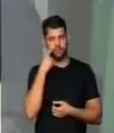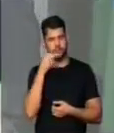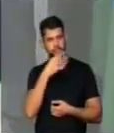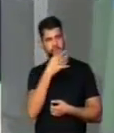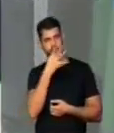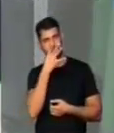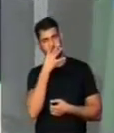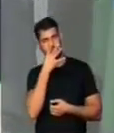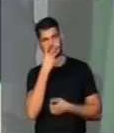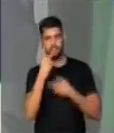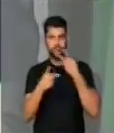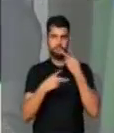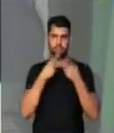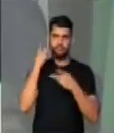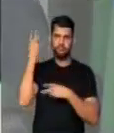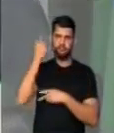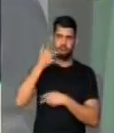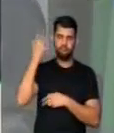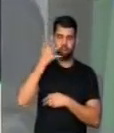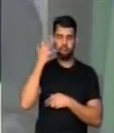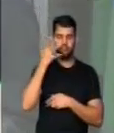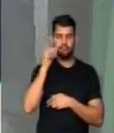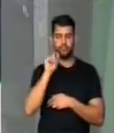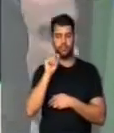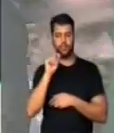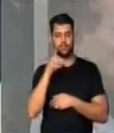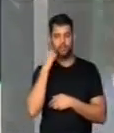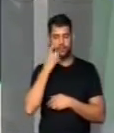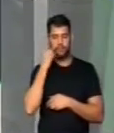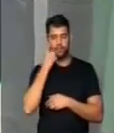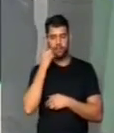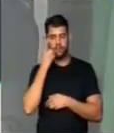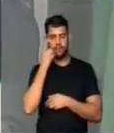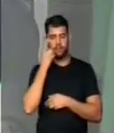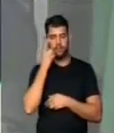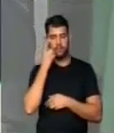observava atentamente o discurso do deputado